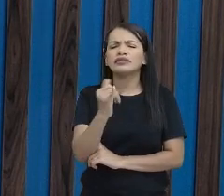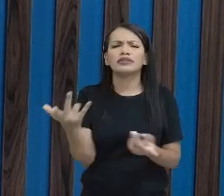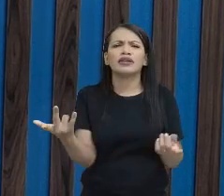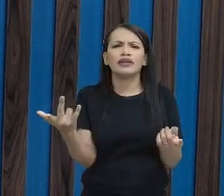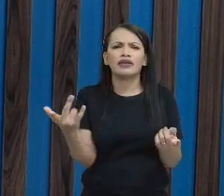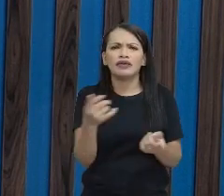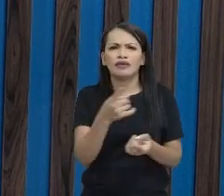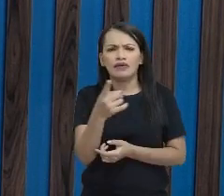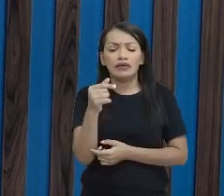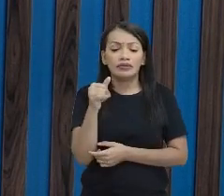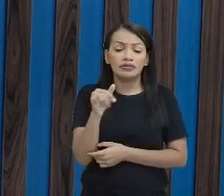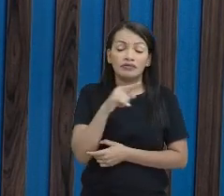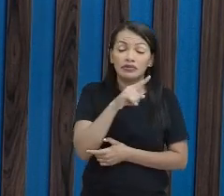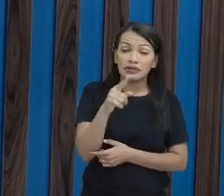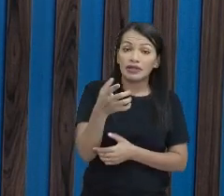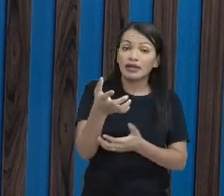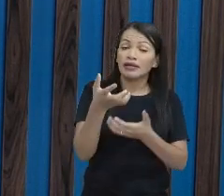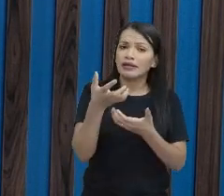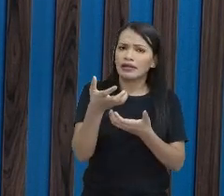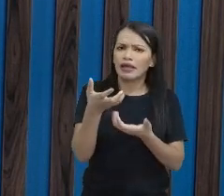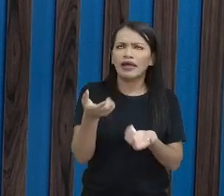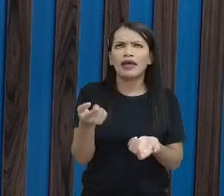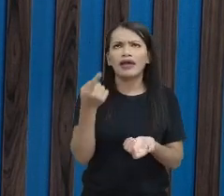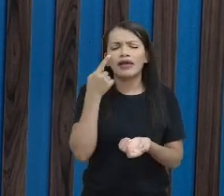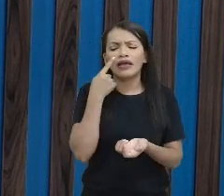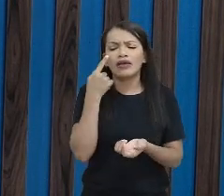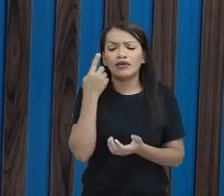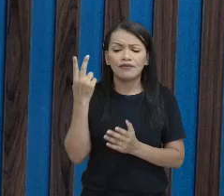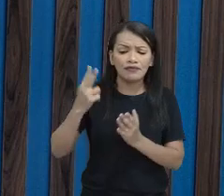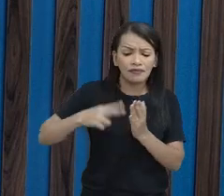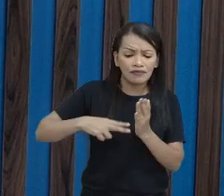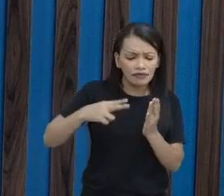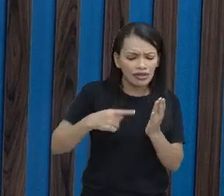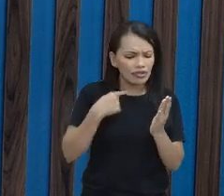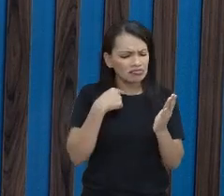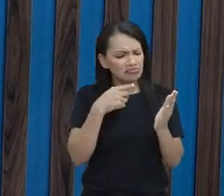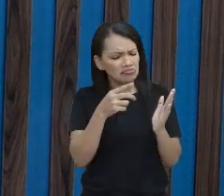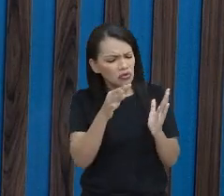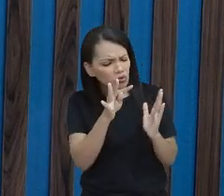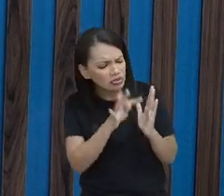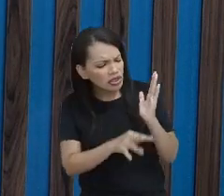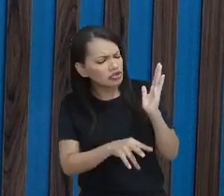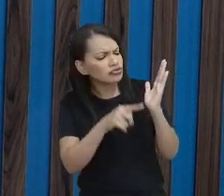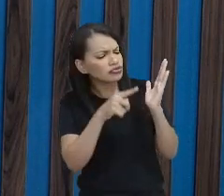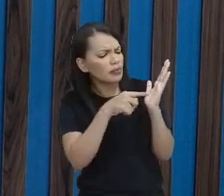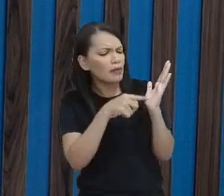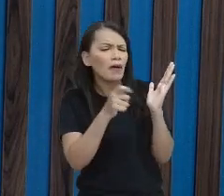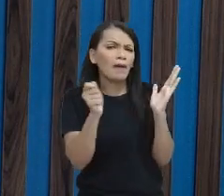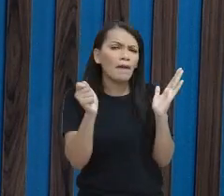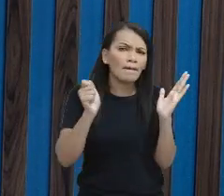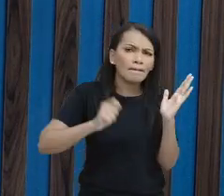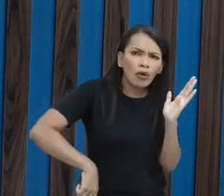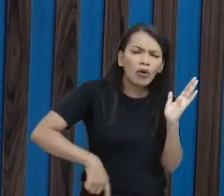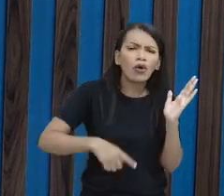quero dizer que se ele quiser confirmar de onde eu tirei, ele pode ir lá, nesses autores, na edição tal,